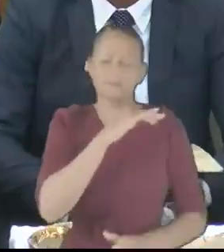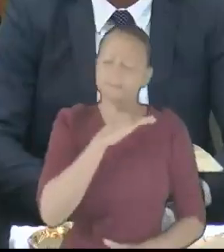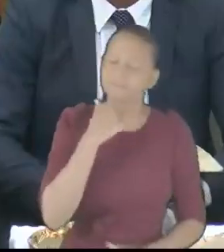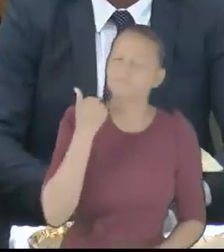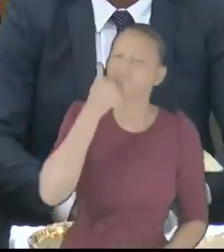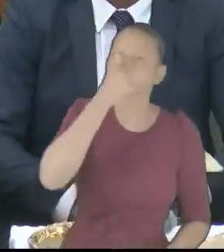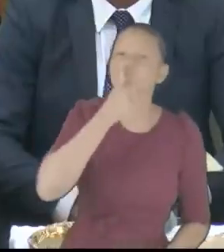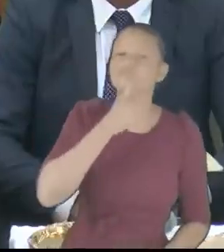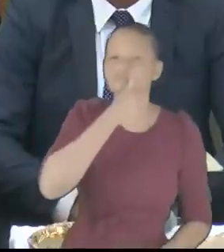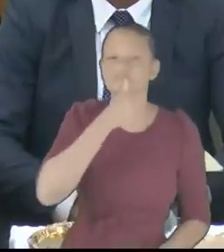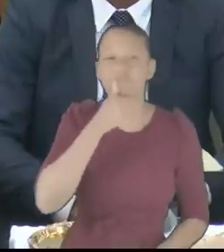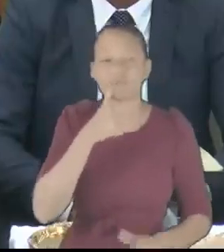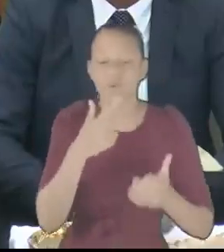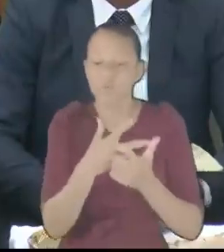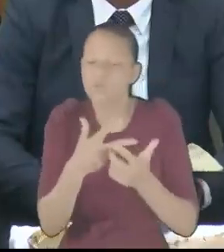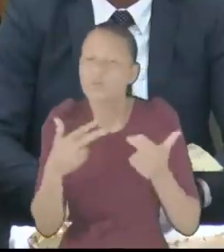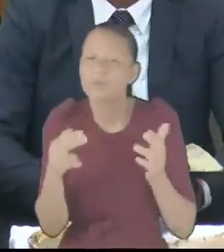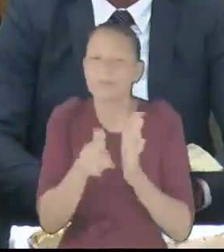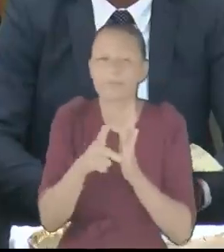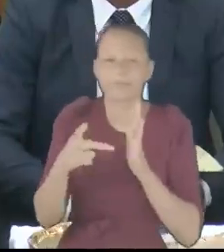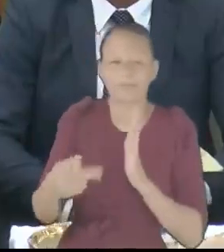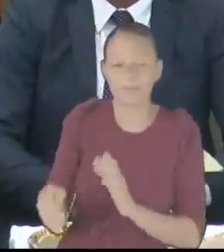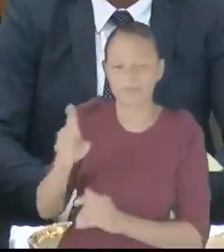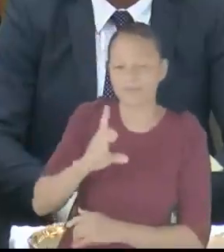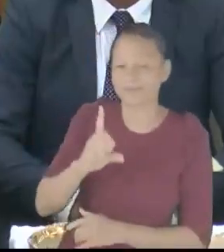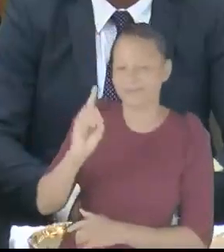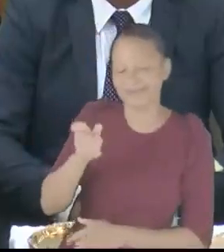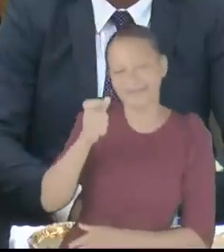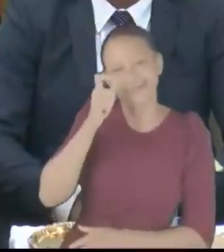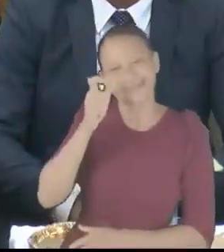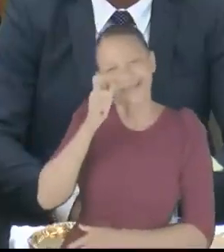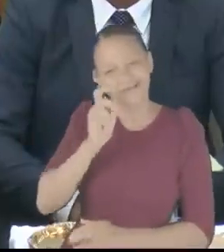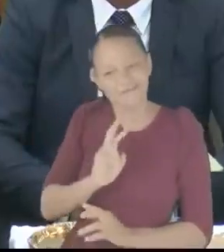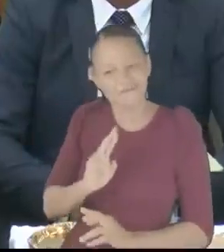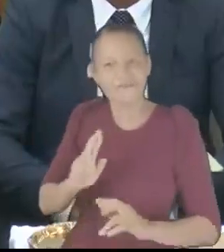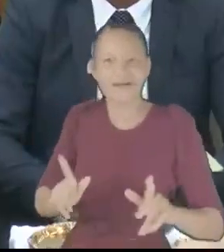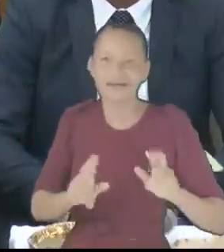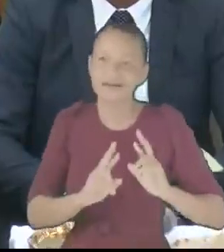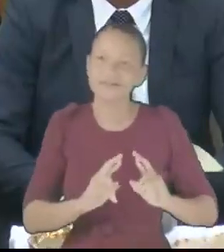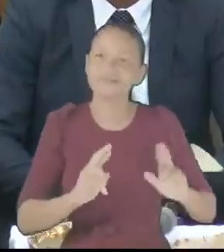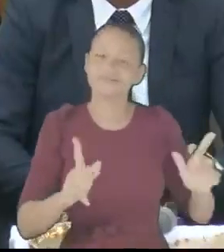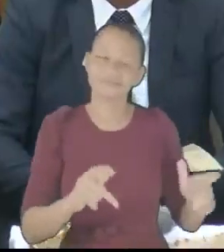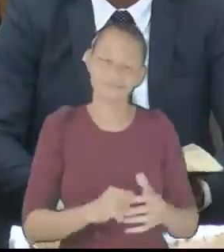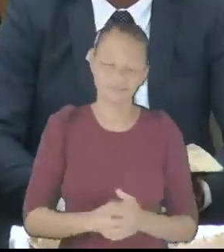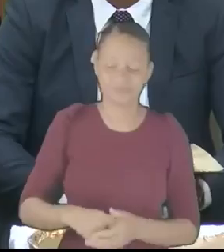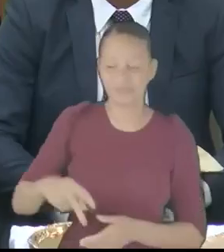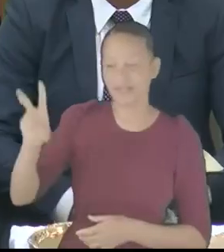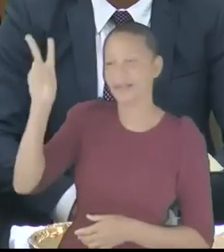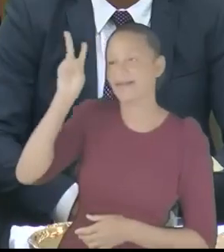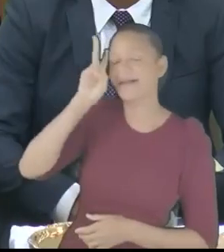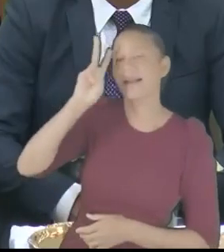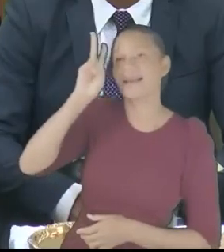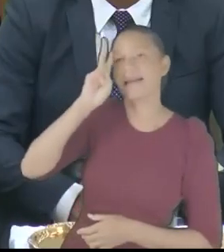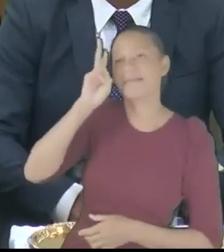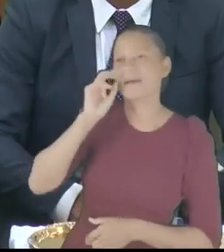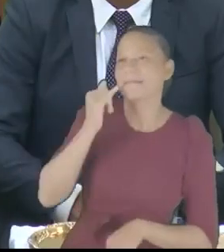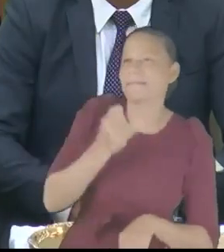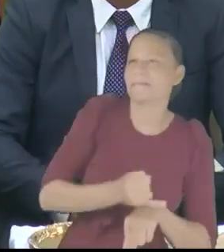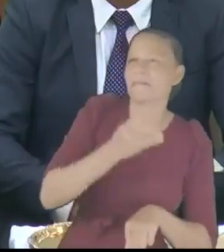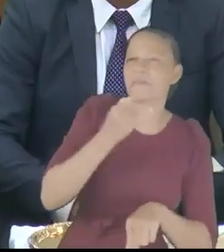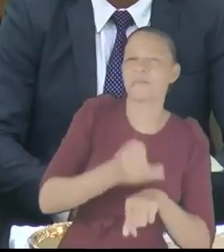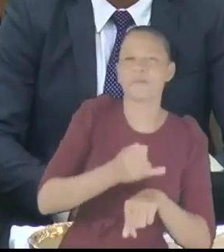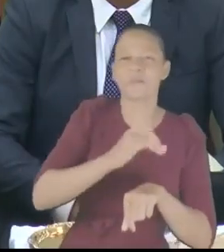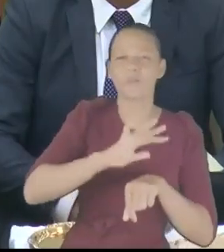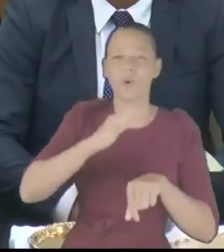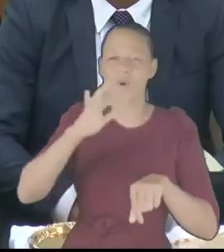sacrifício. Mas as coisas de Deus são interessantes, são diferentes, não é? Memorial geralmente é de bronze,